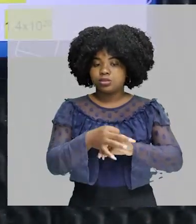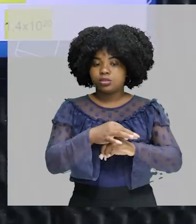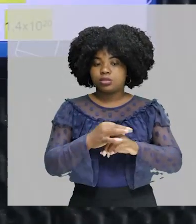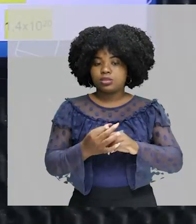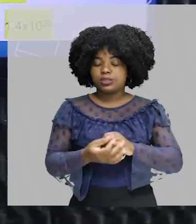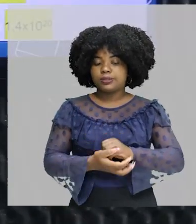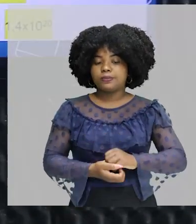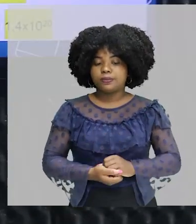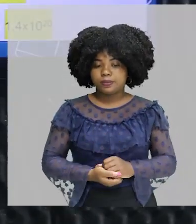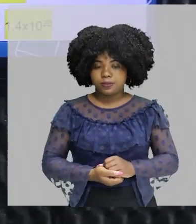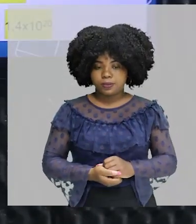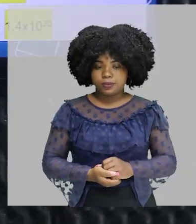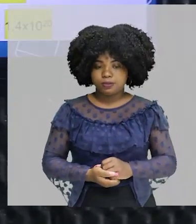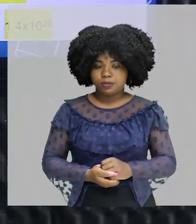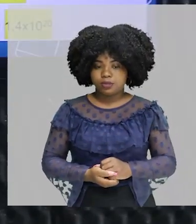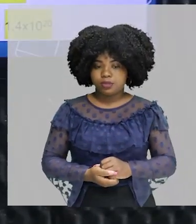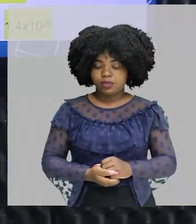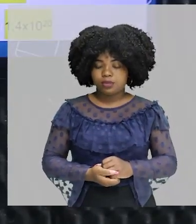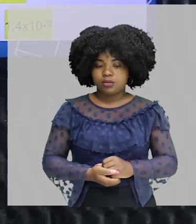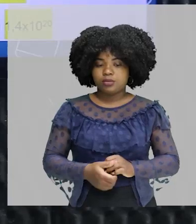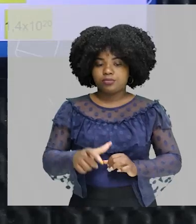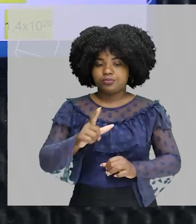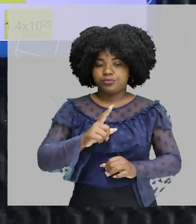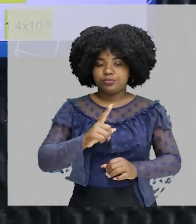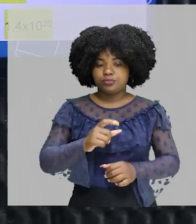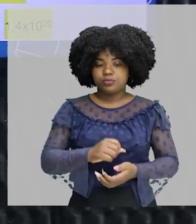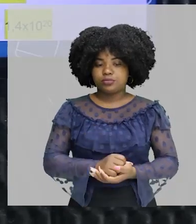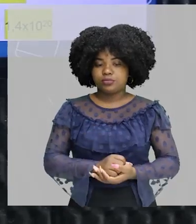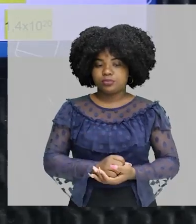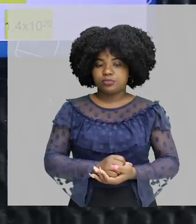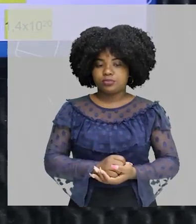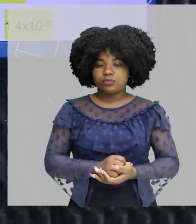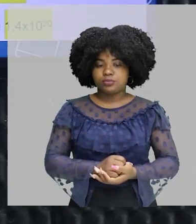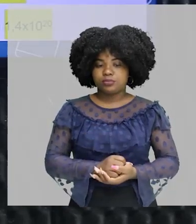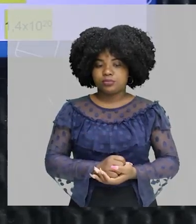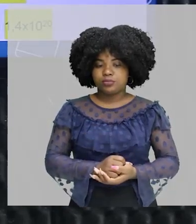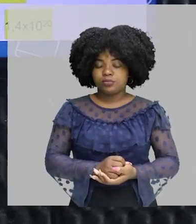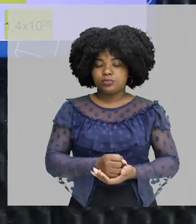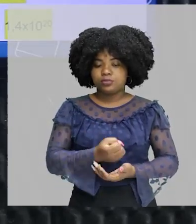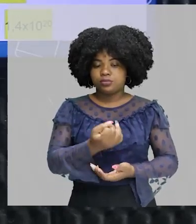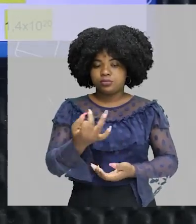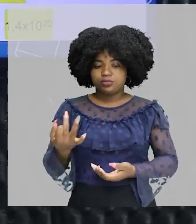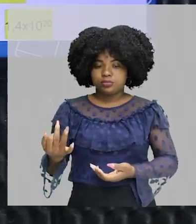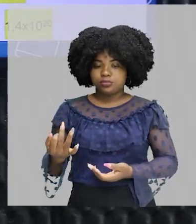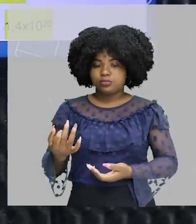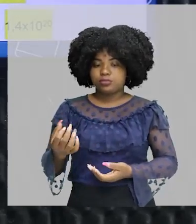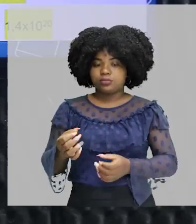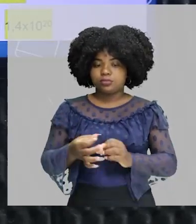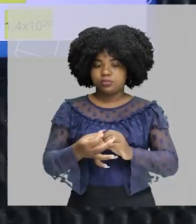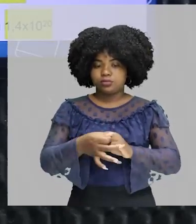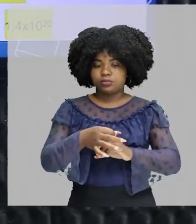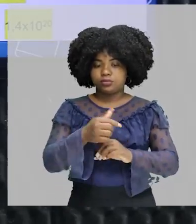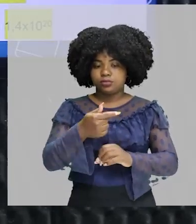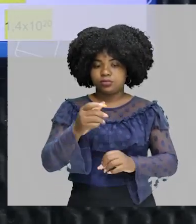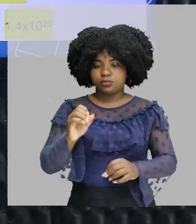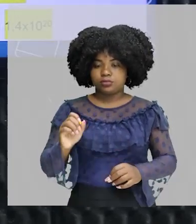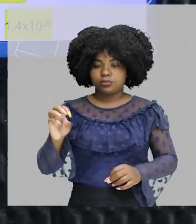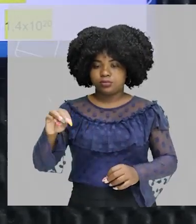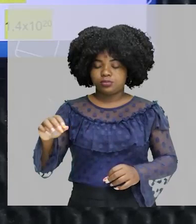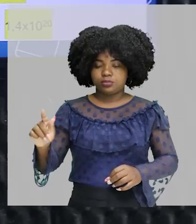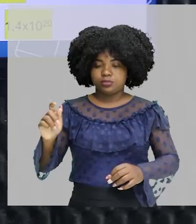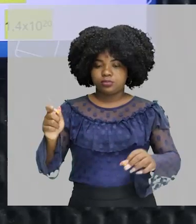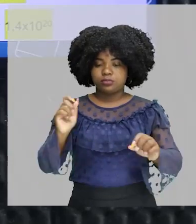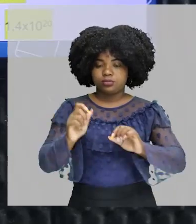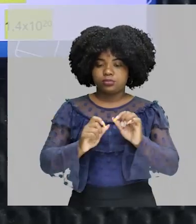Vamos à resolução, turminha. Bom, cálculo da quantidade de moléculas presentes em 70 miligramas. O que a